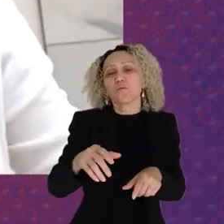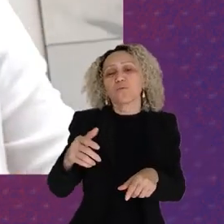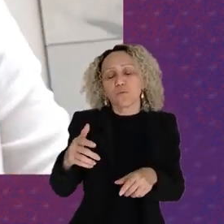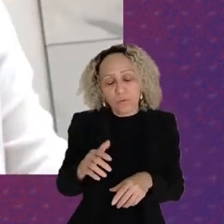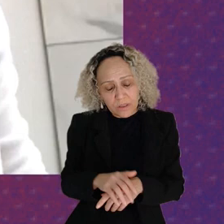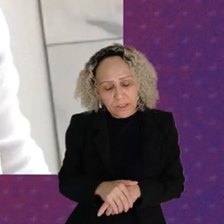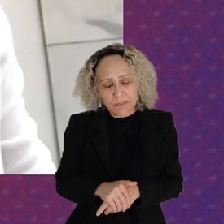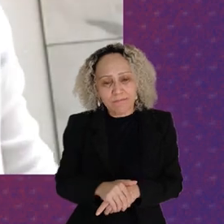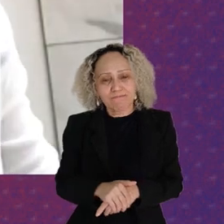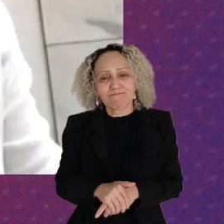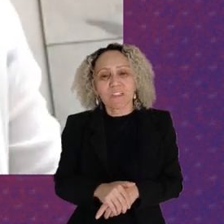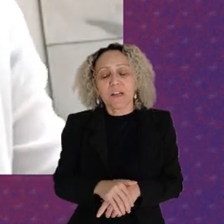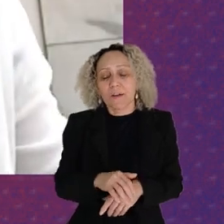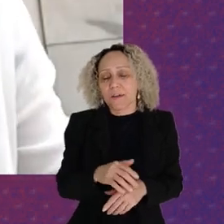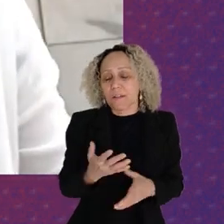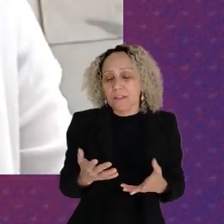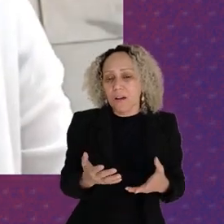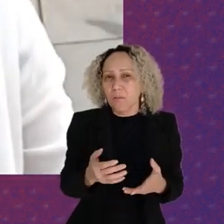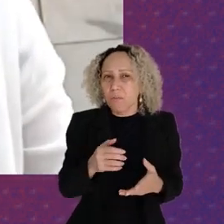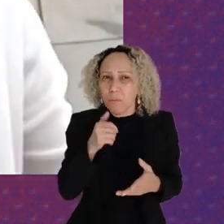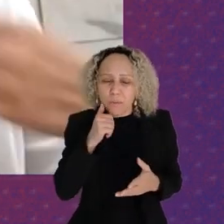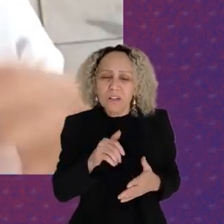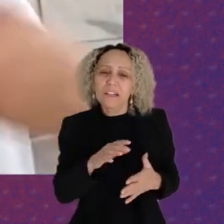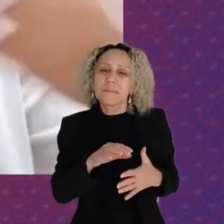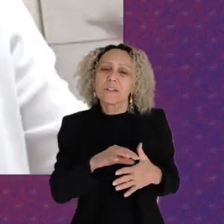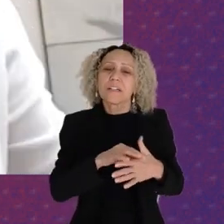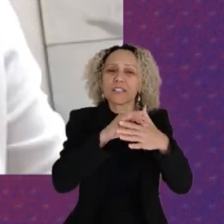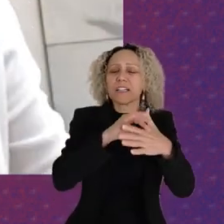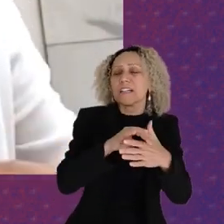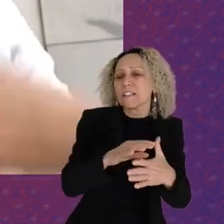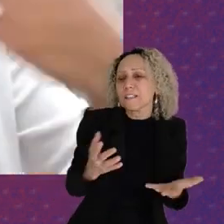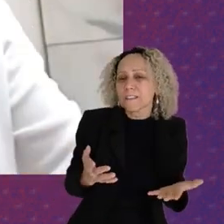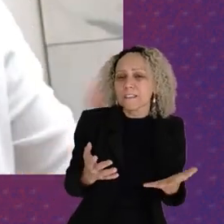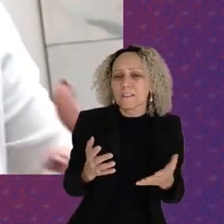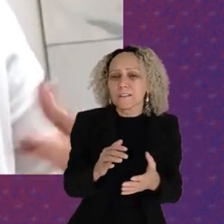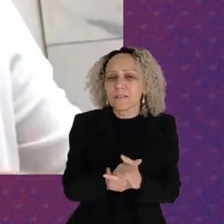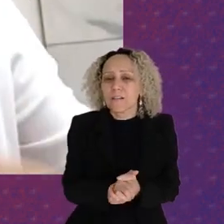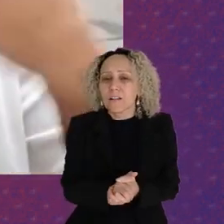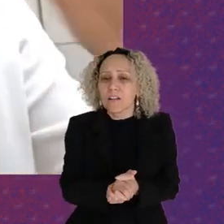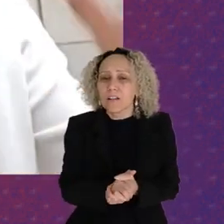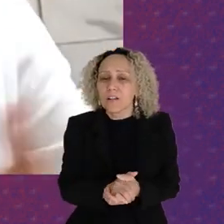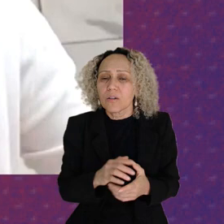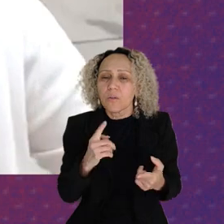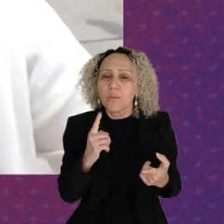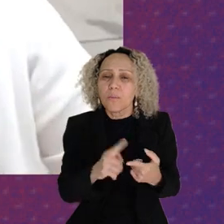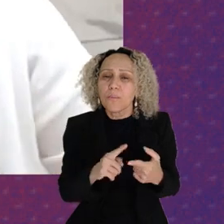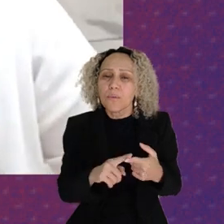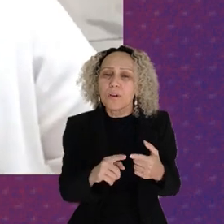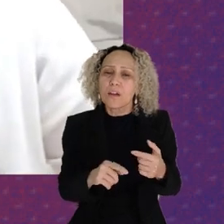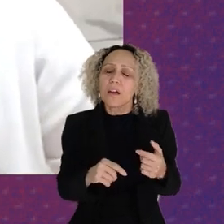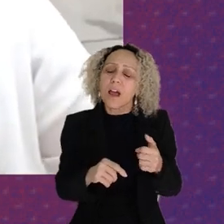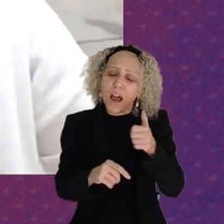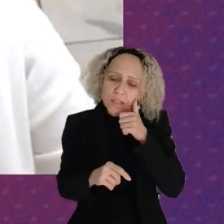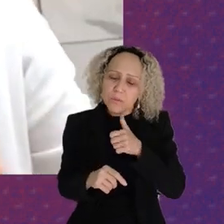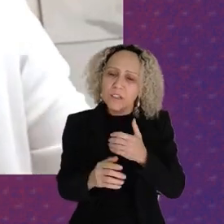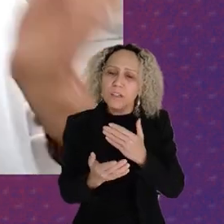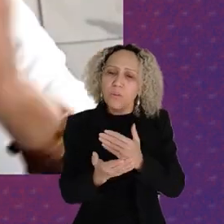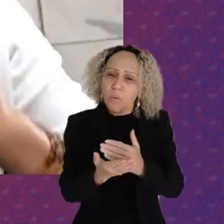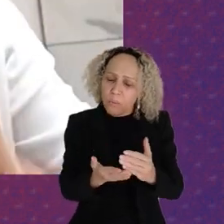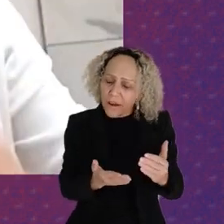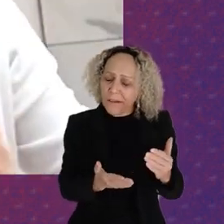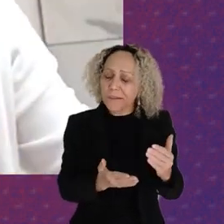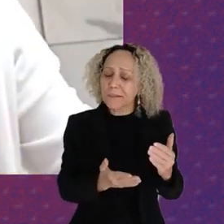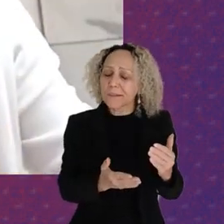produtoras, sim, de violência contra as mulheres, que estão ocupando espaço político, espaço público, espaço de fala,